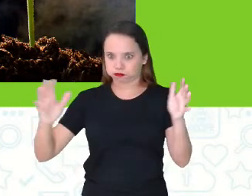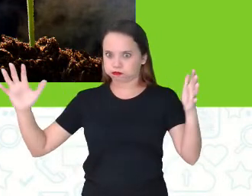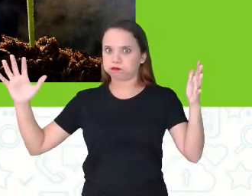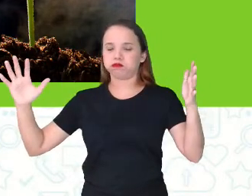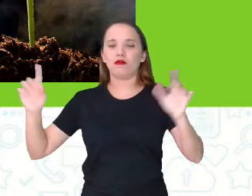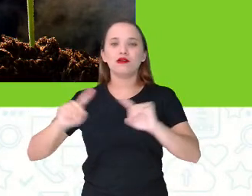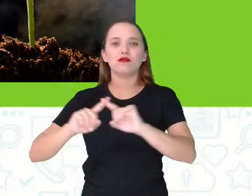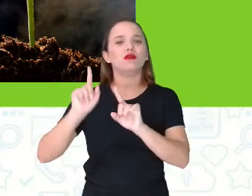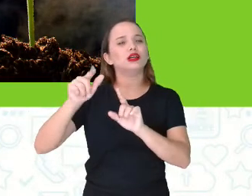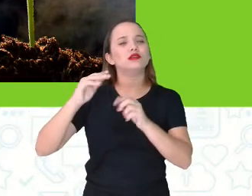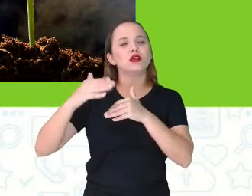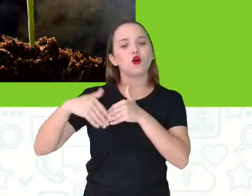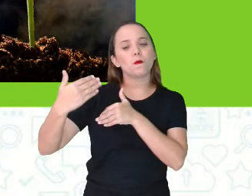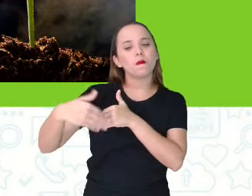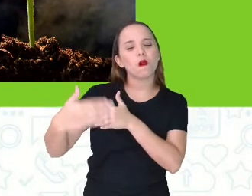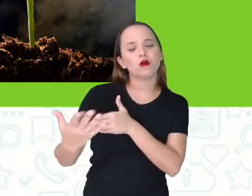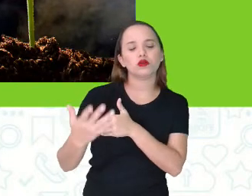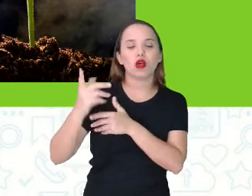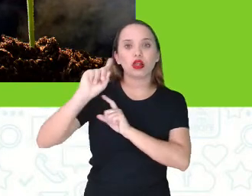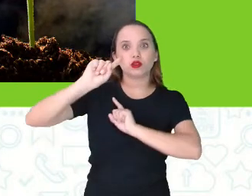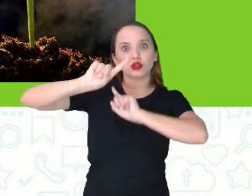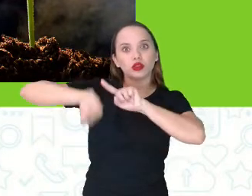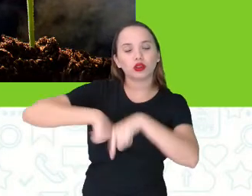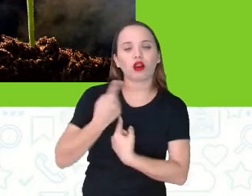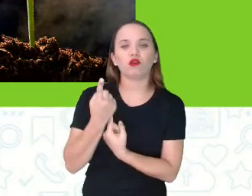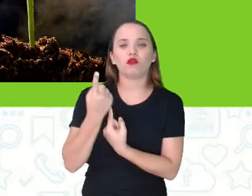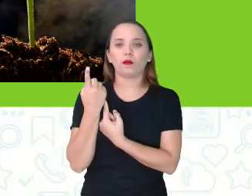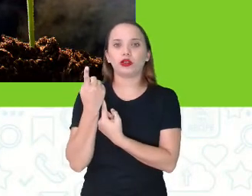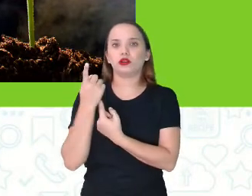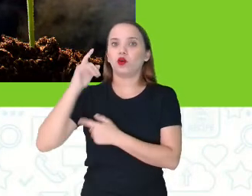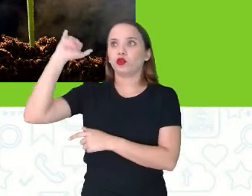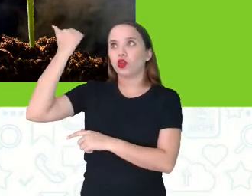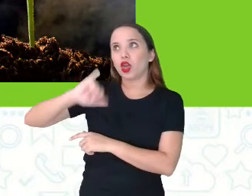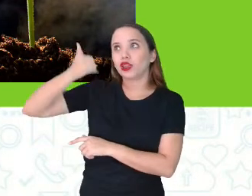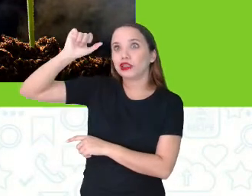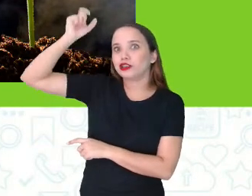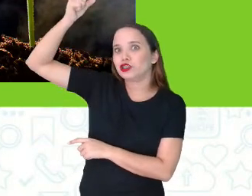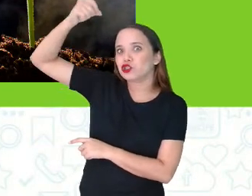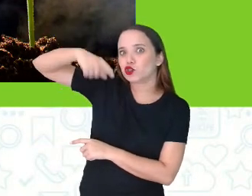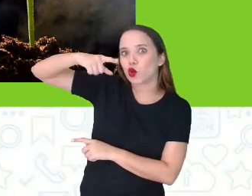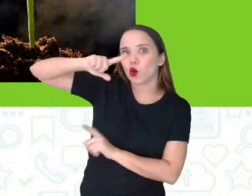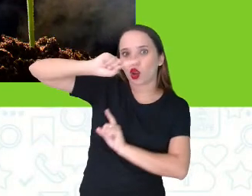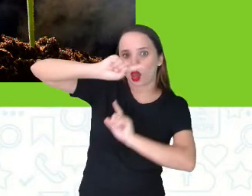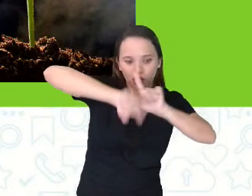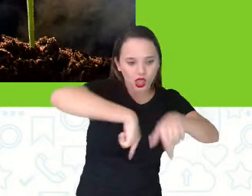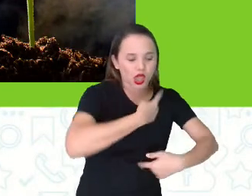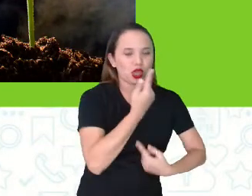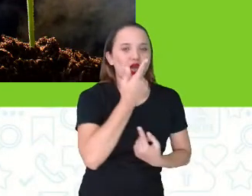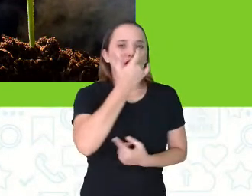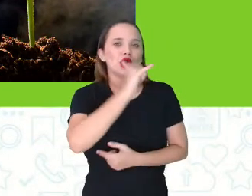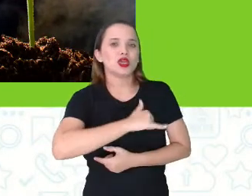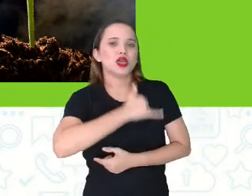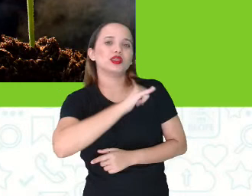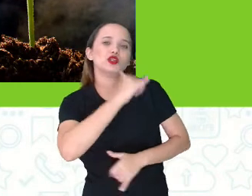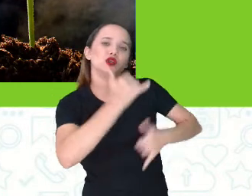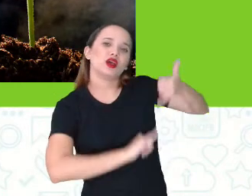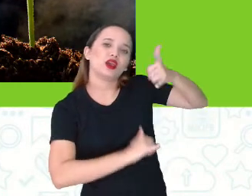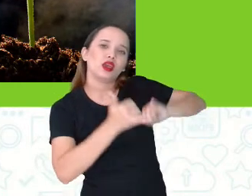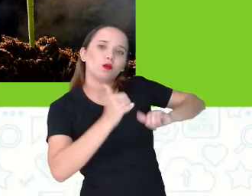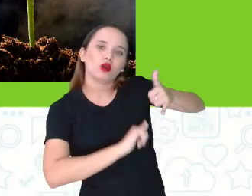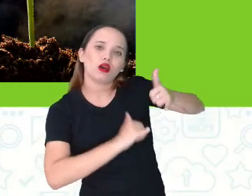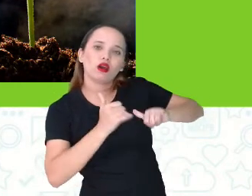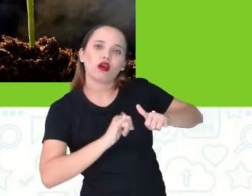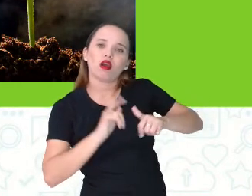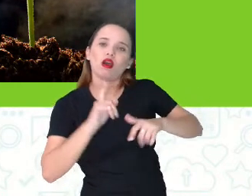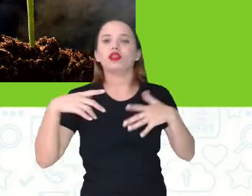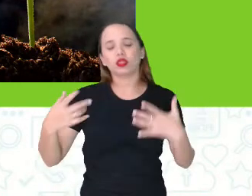um processo de transformação de energia solar em energia química. E esse termo fotossíntese, ele tem um significado, que é